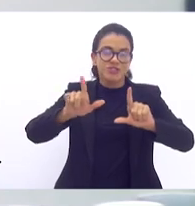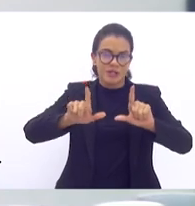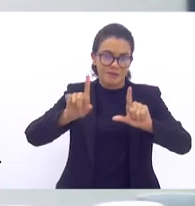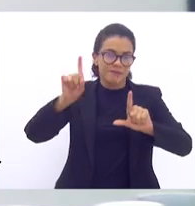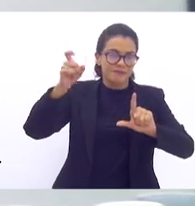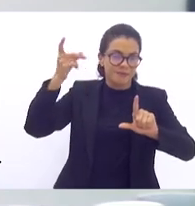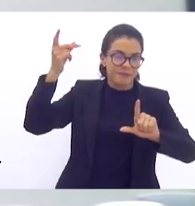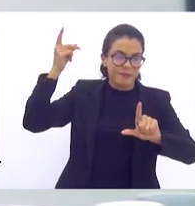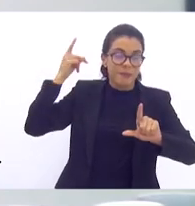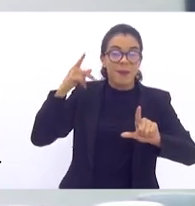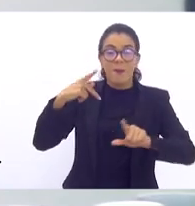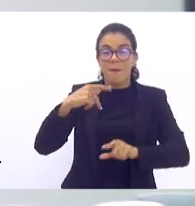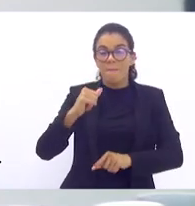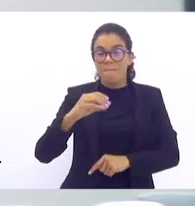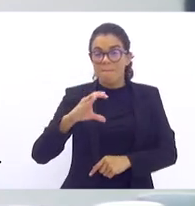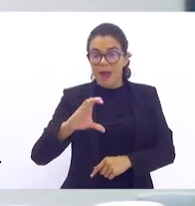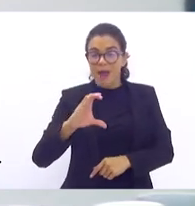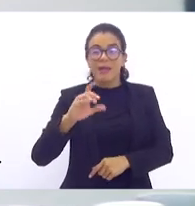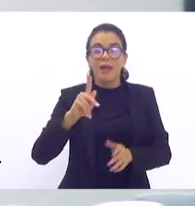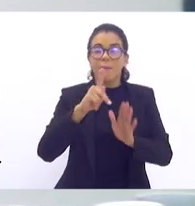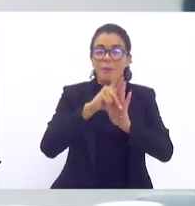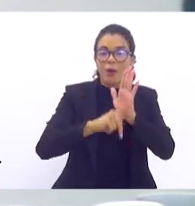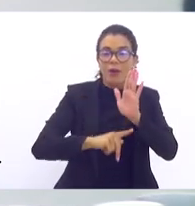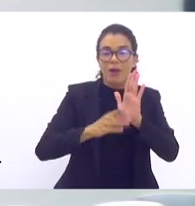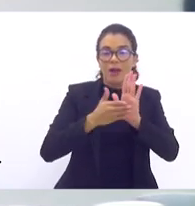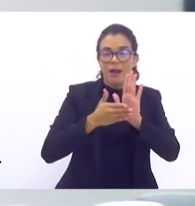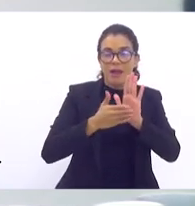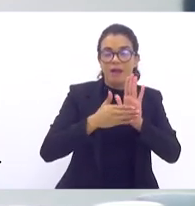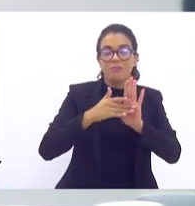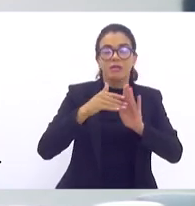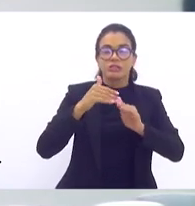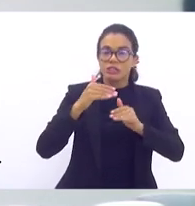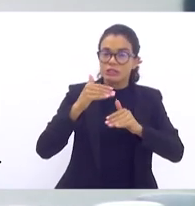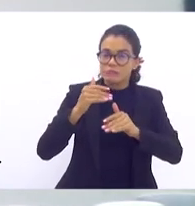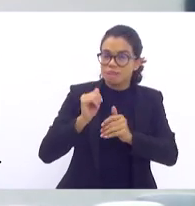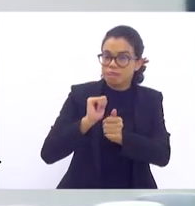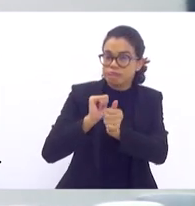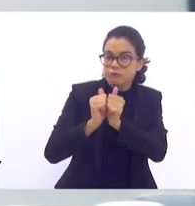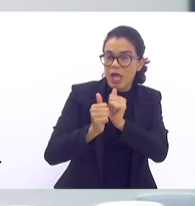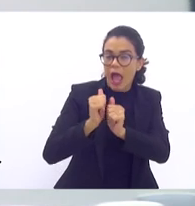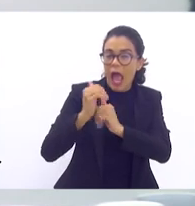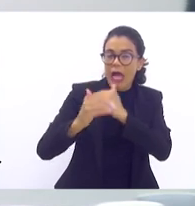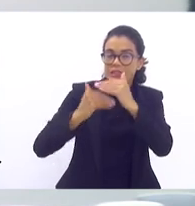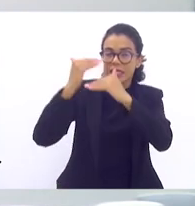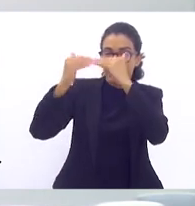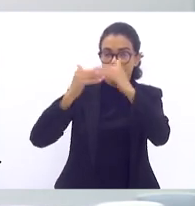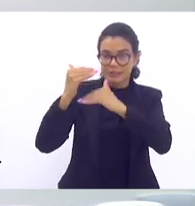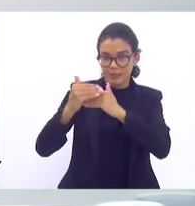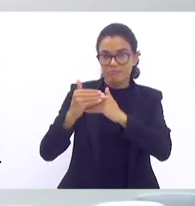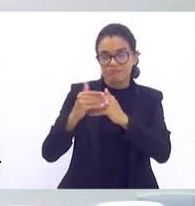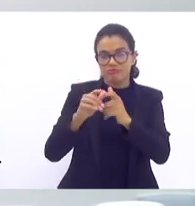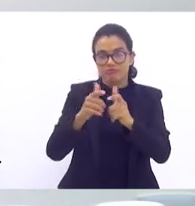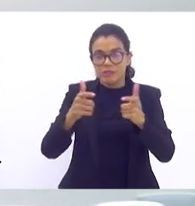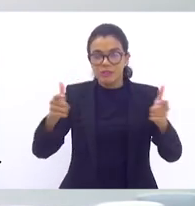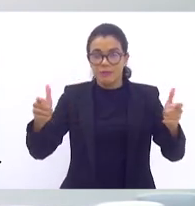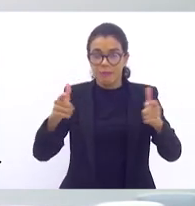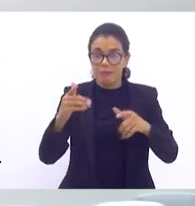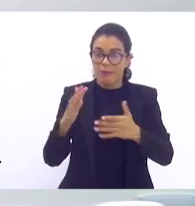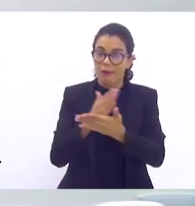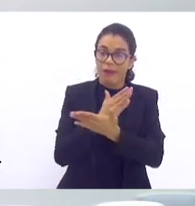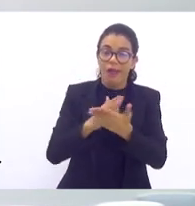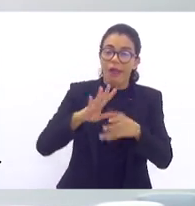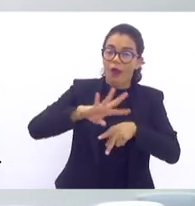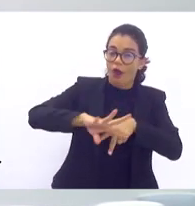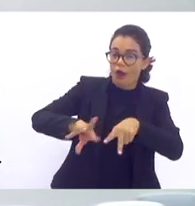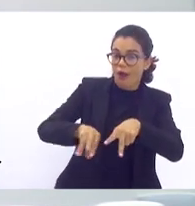se o pai que é programa de aceleração do crescimento que a gente quer que seja não programa de aceleração da corrupção porque muitas obras do PAC